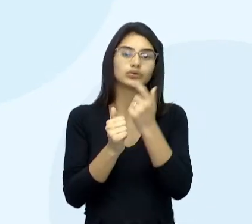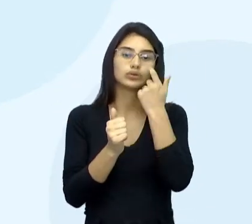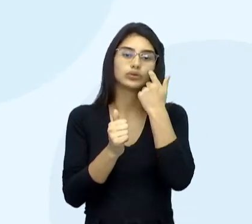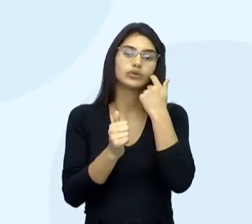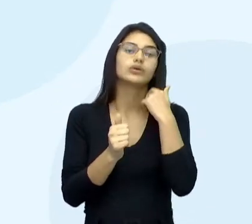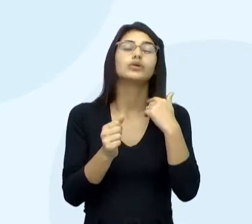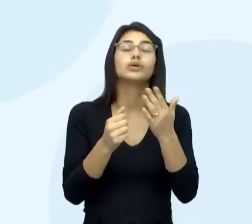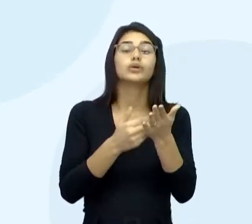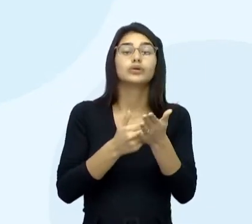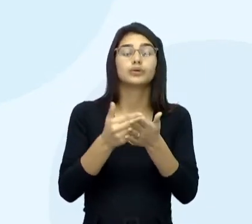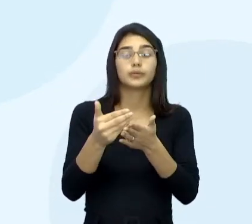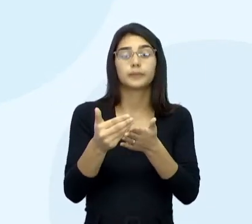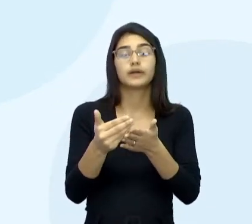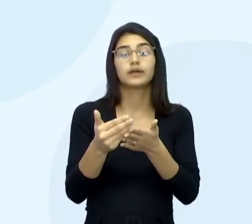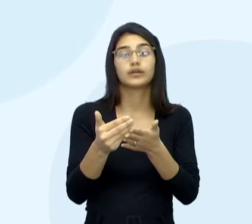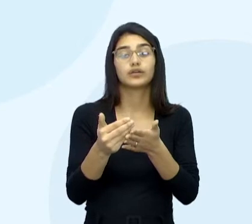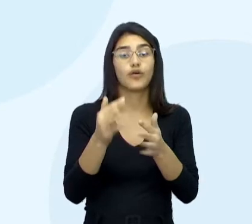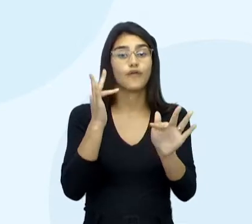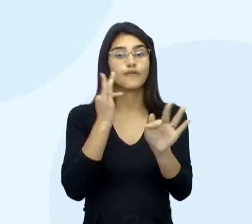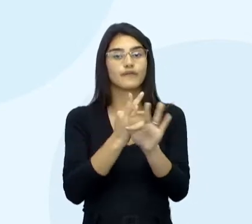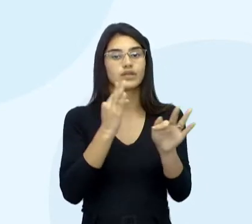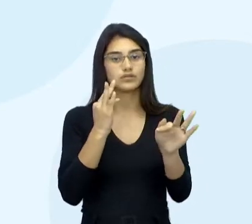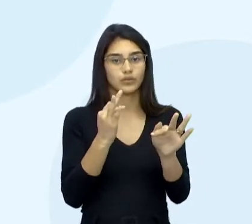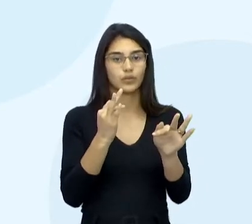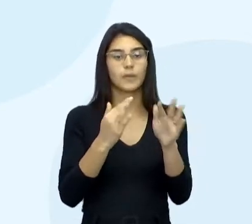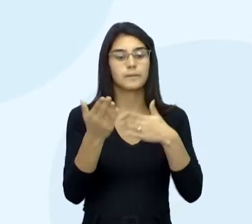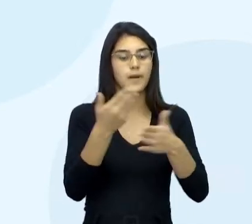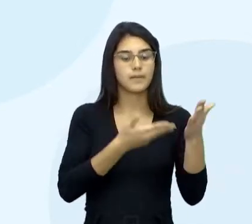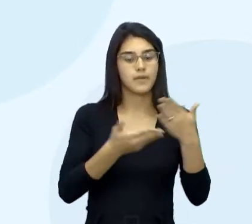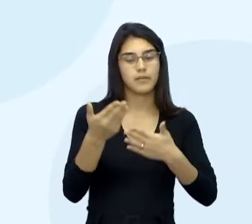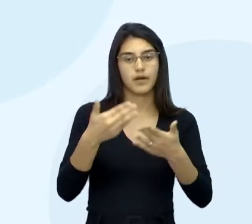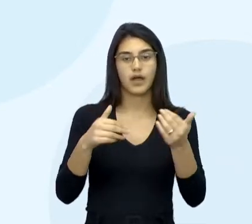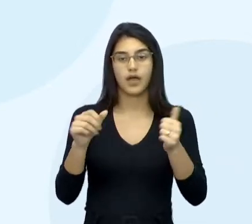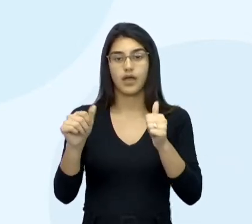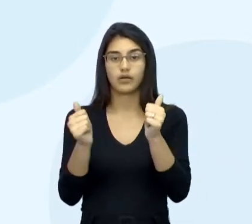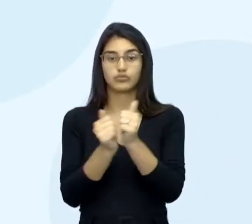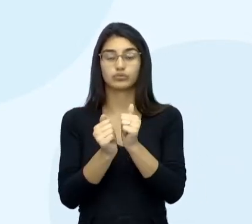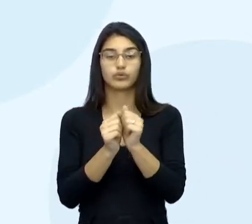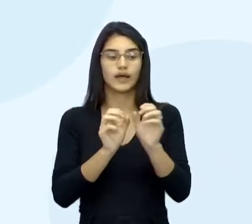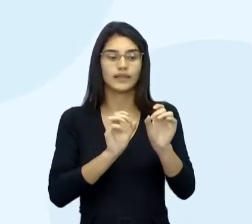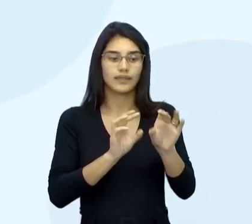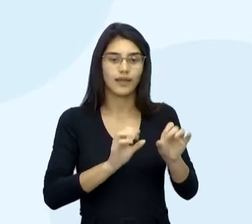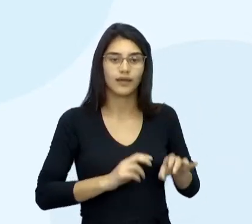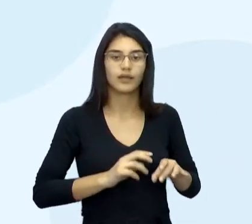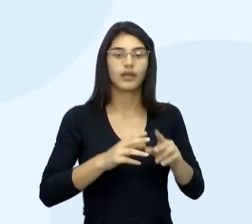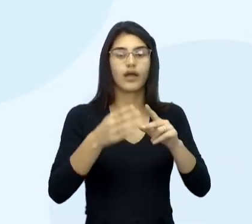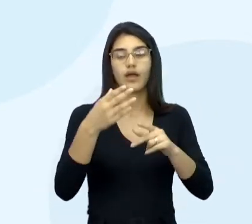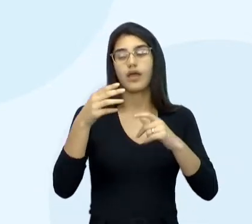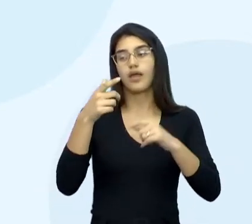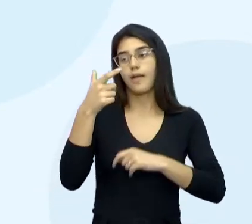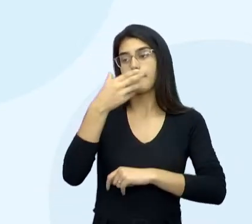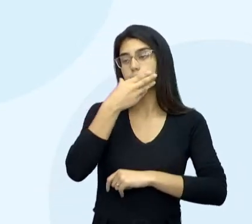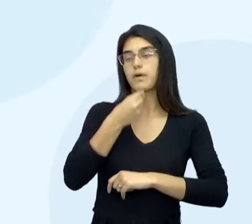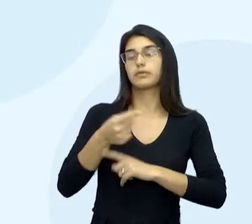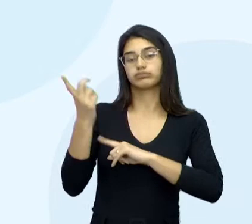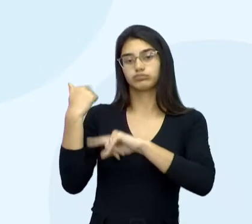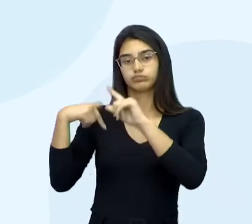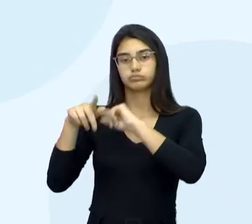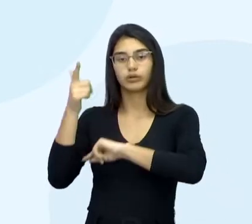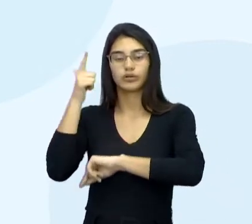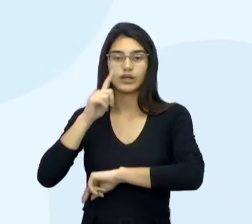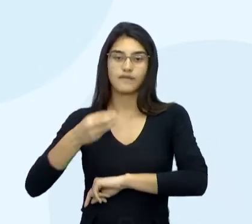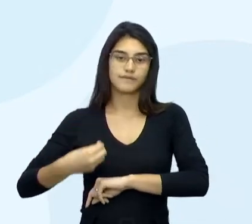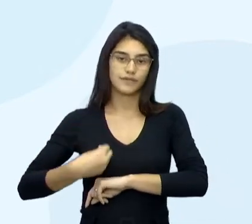os princípios físicos dinâmicos, com as técnicas que o homem desenvolveu para poder